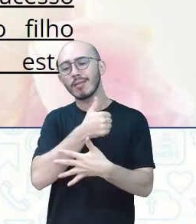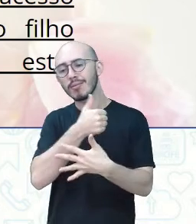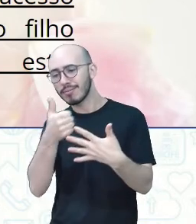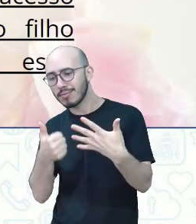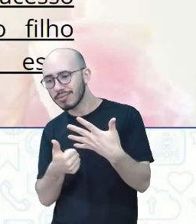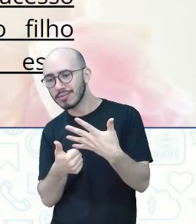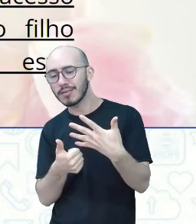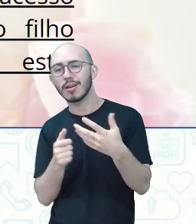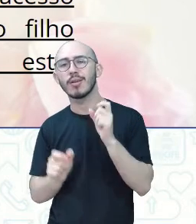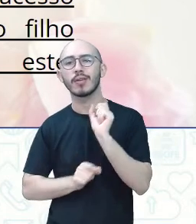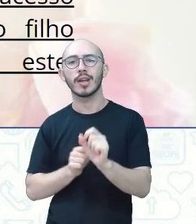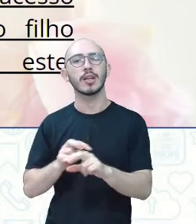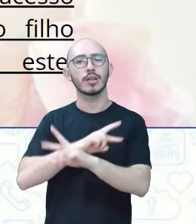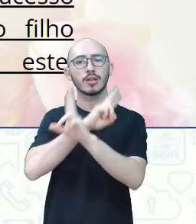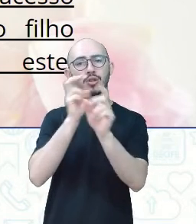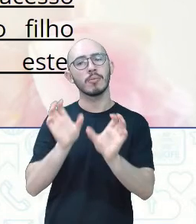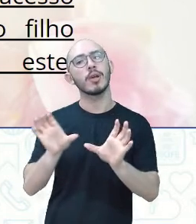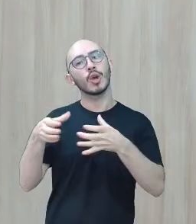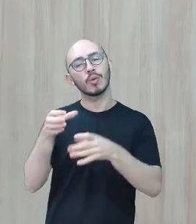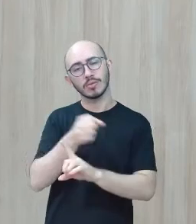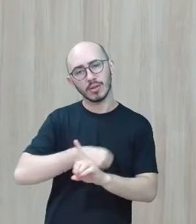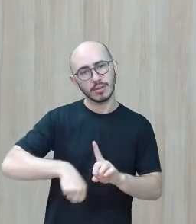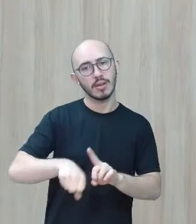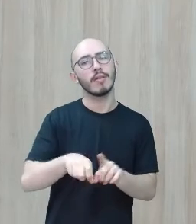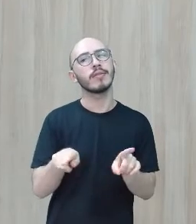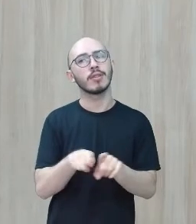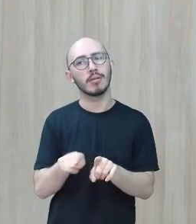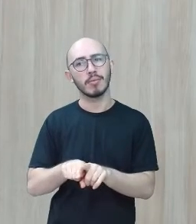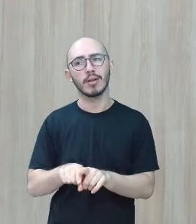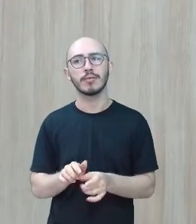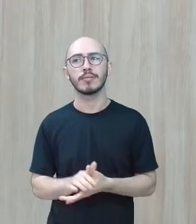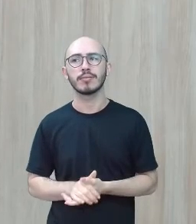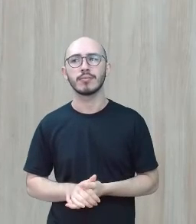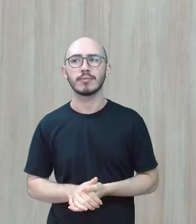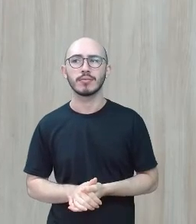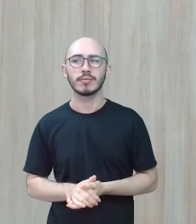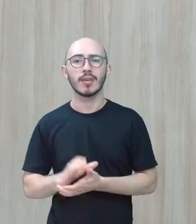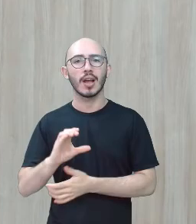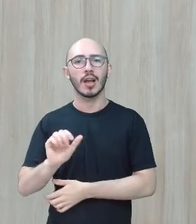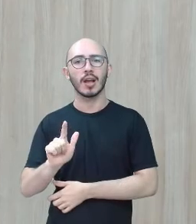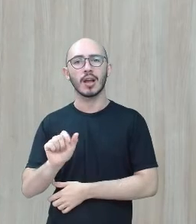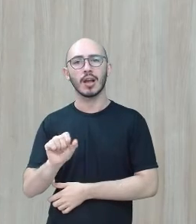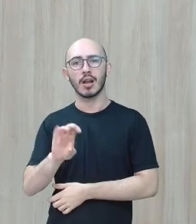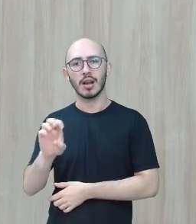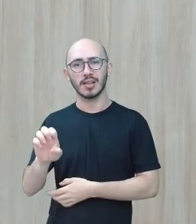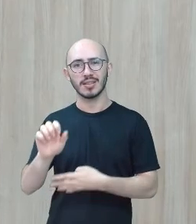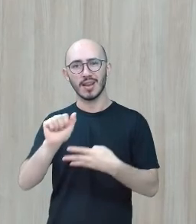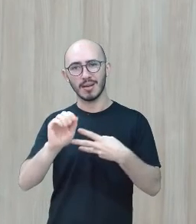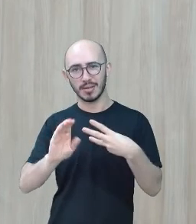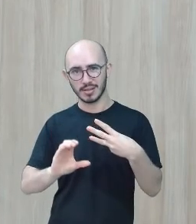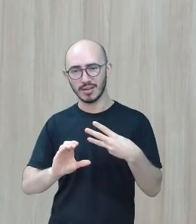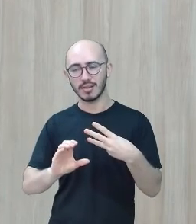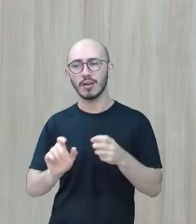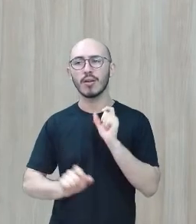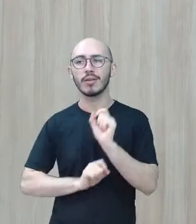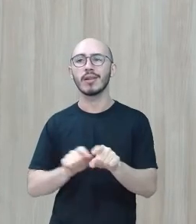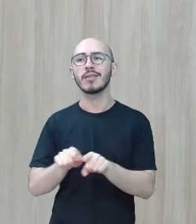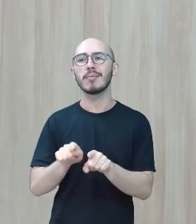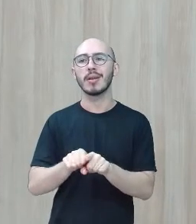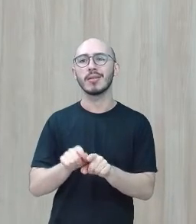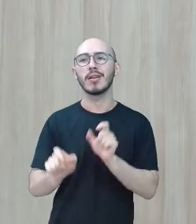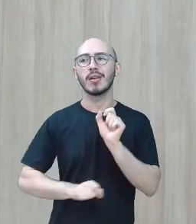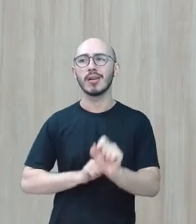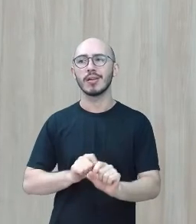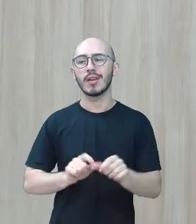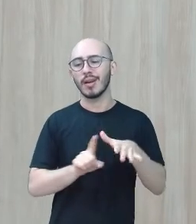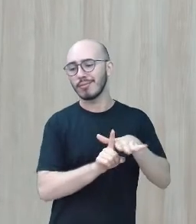ligado às questões de classe, gente. E cria-se... Assim, são excluídos principalmente dos melhores postos de